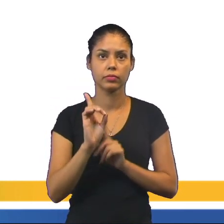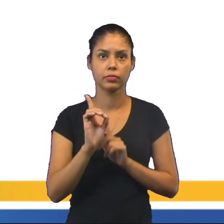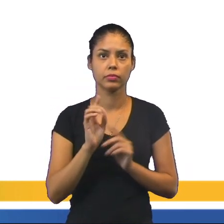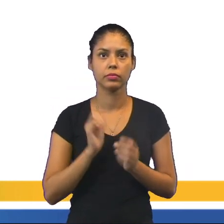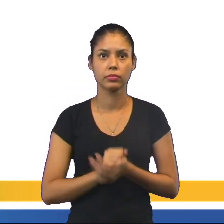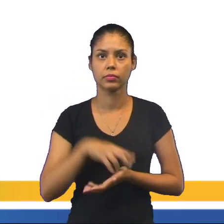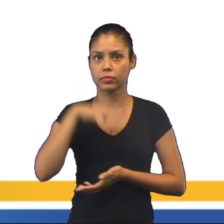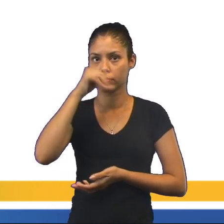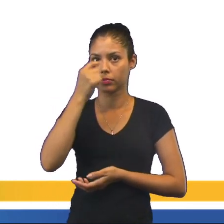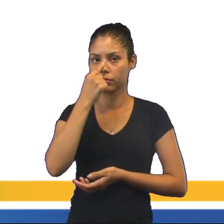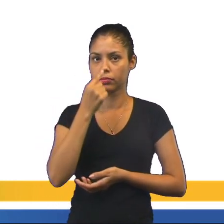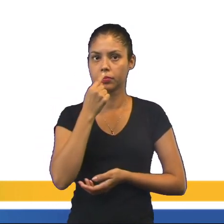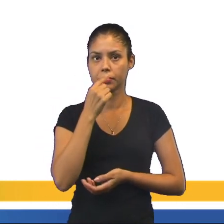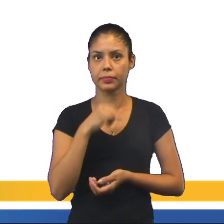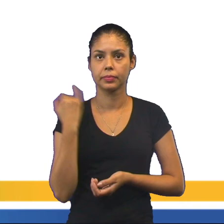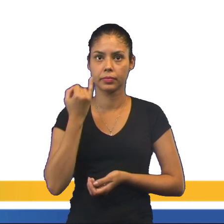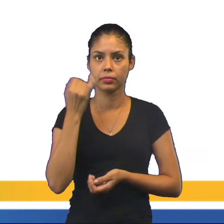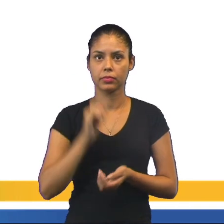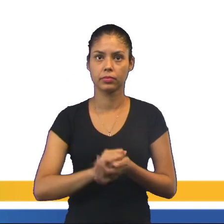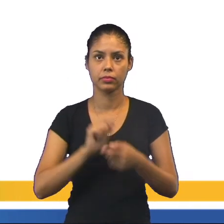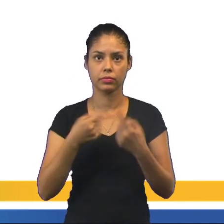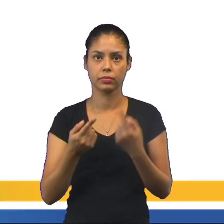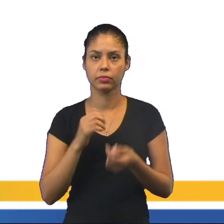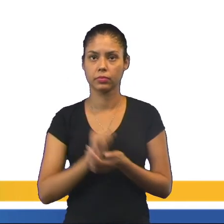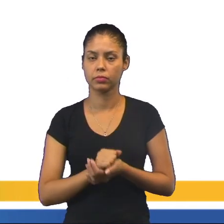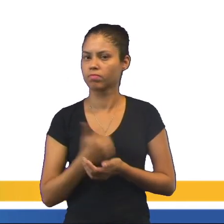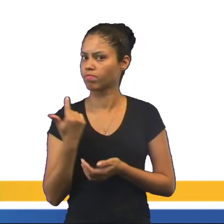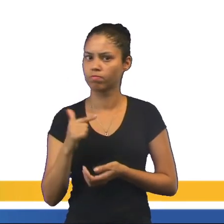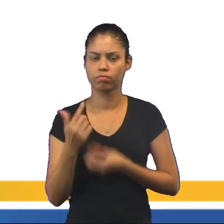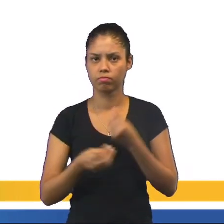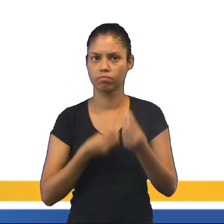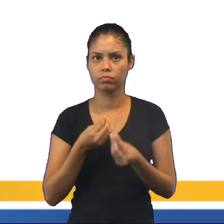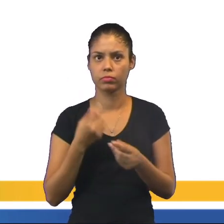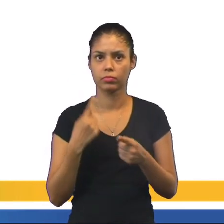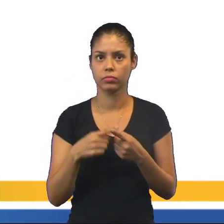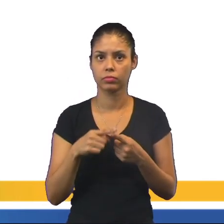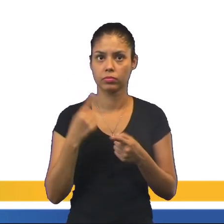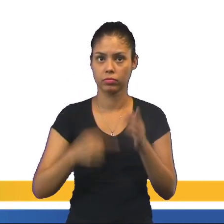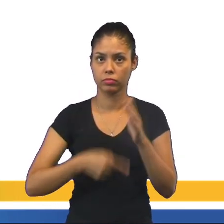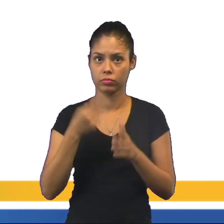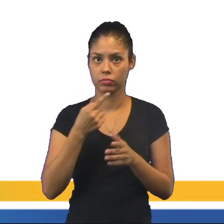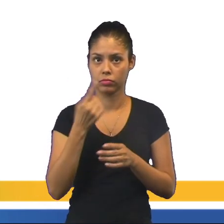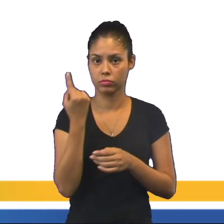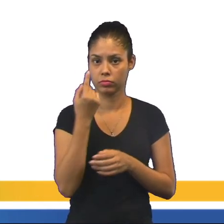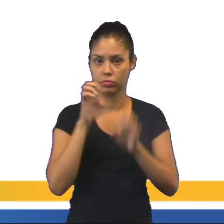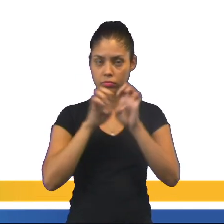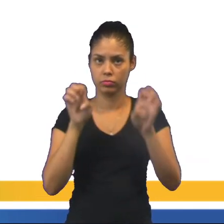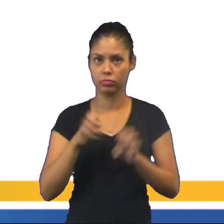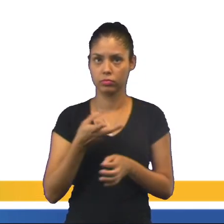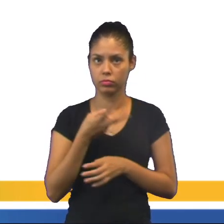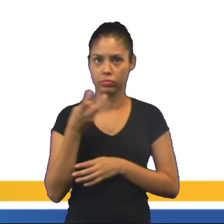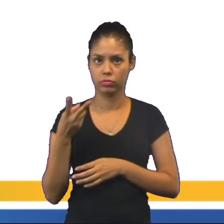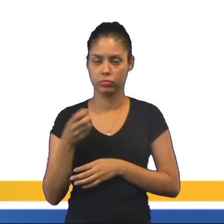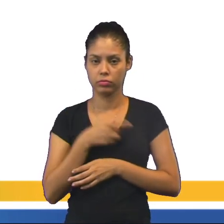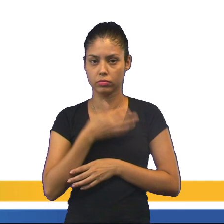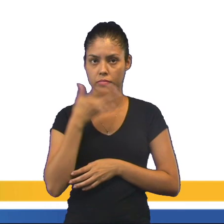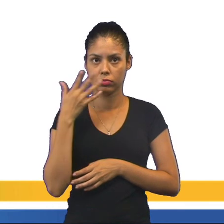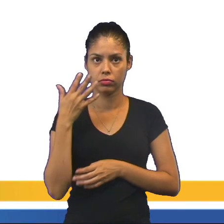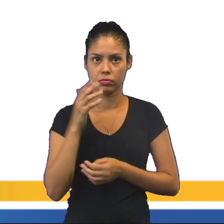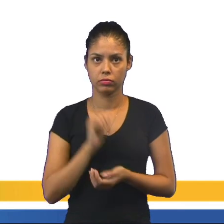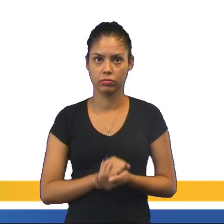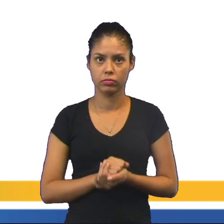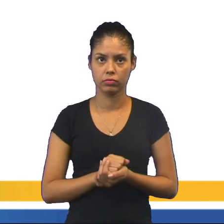D, respirar pelo nariz é importante, mas não é essencial, uma vez que a única função dessa estrutura é a percepção